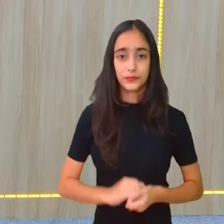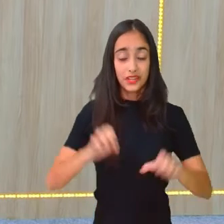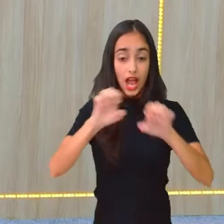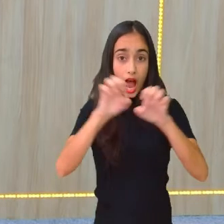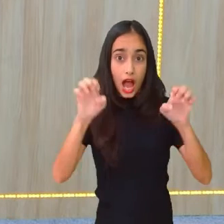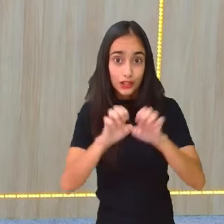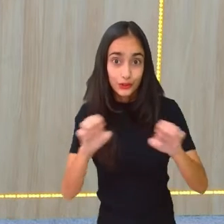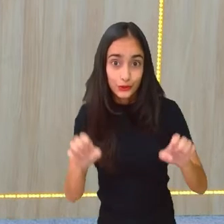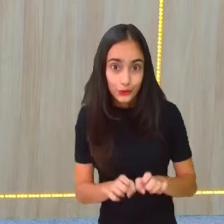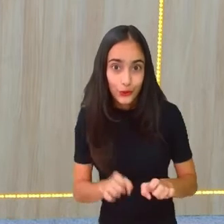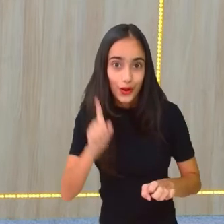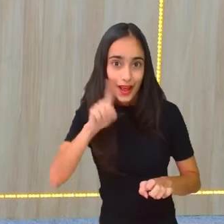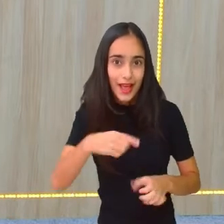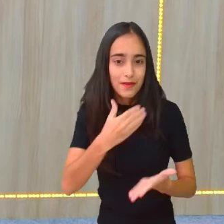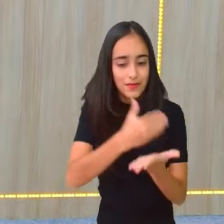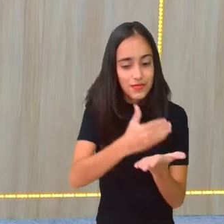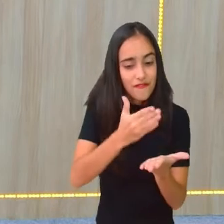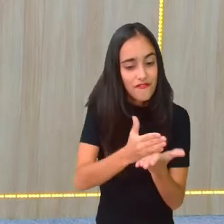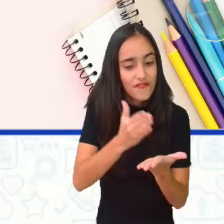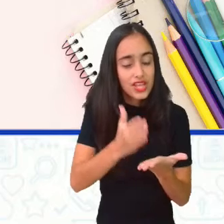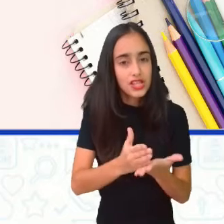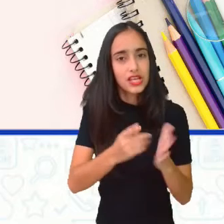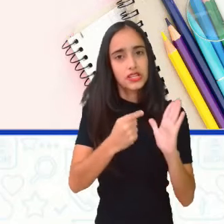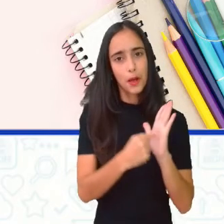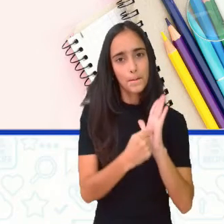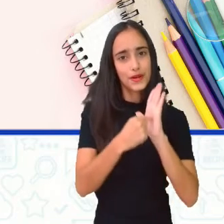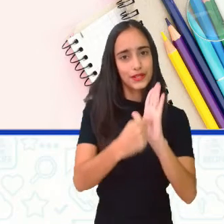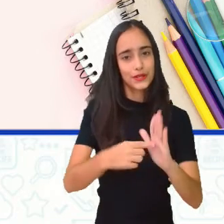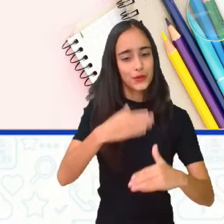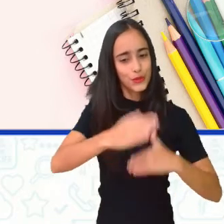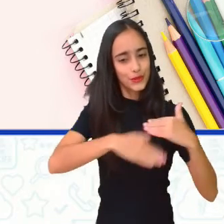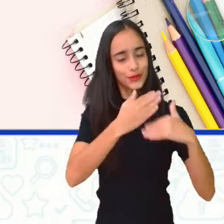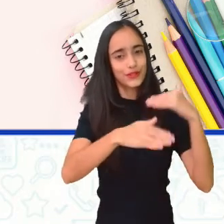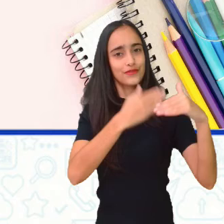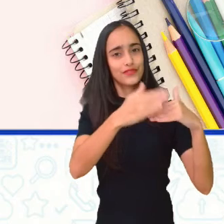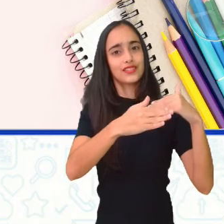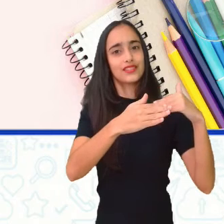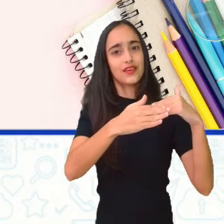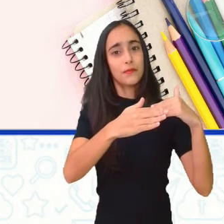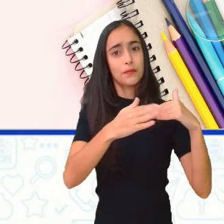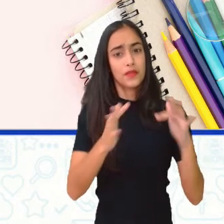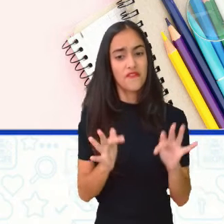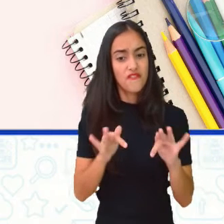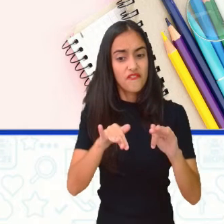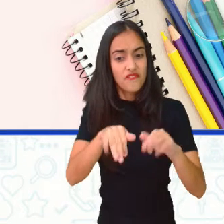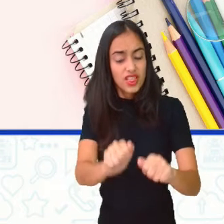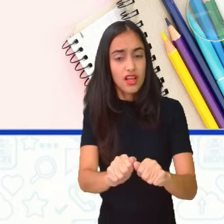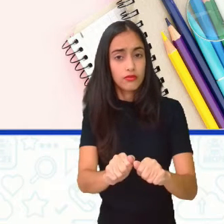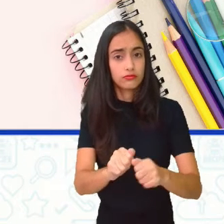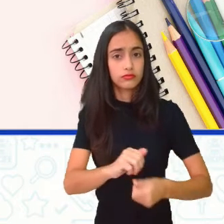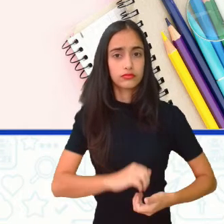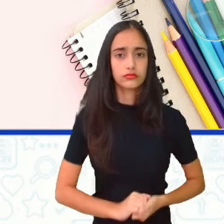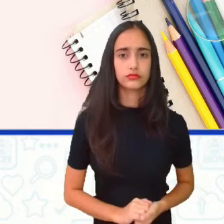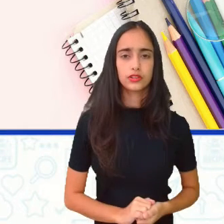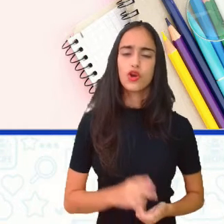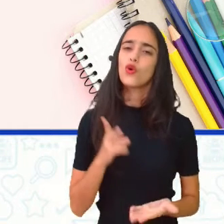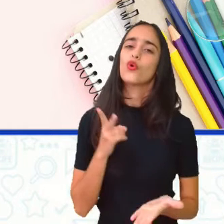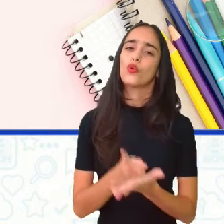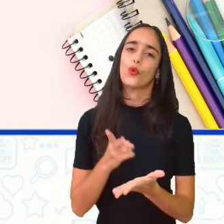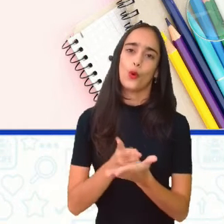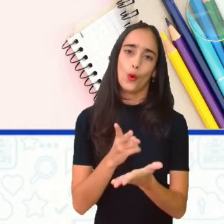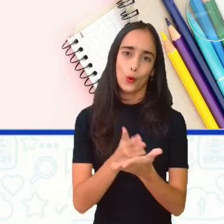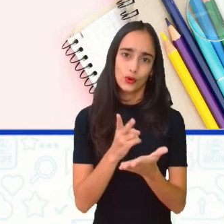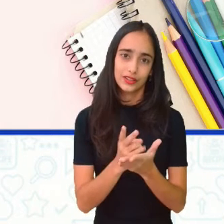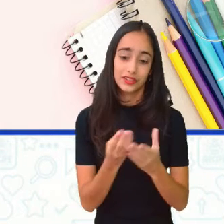dividida em apresentação, desenvolvimento, clímax e desfecho. Isso aqui continua sendo